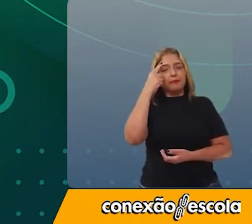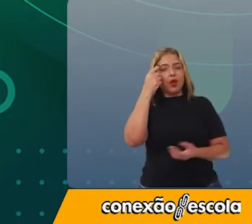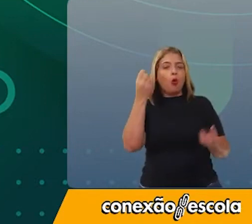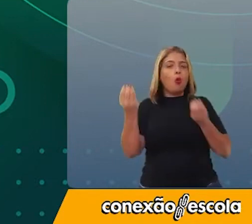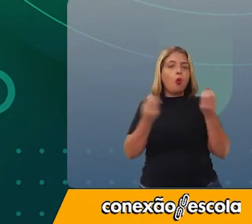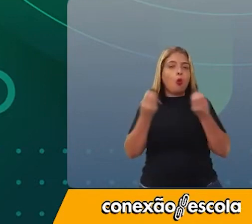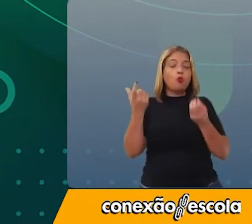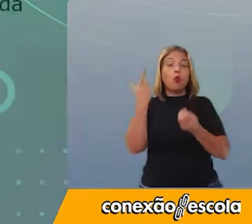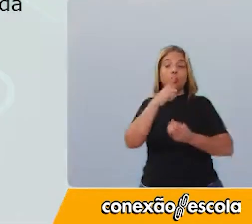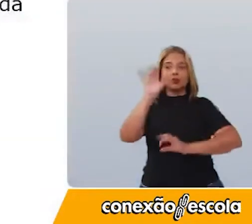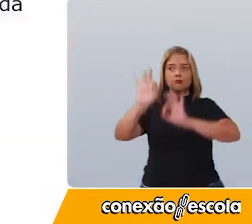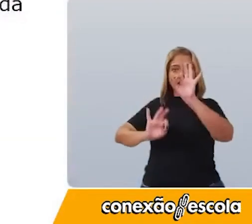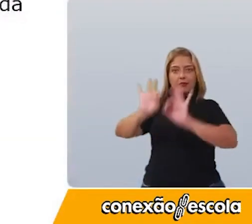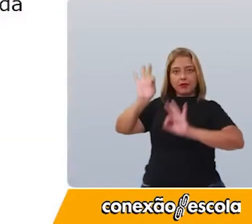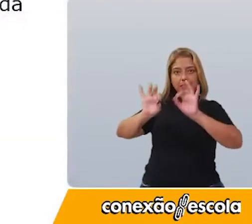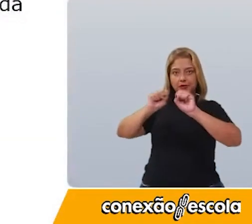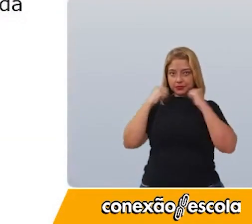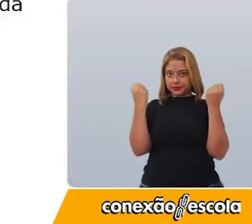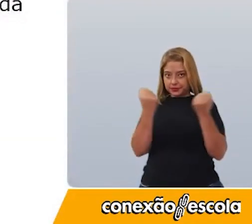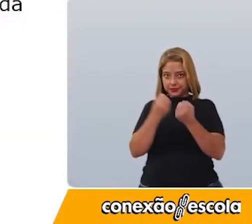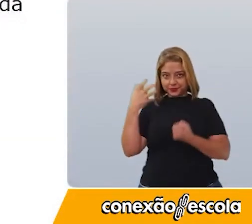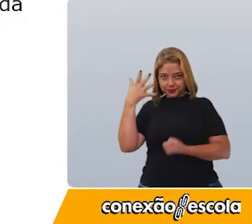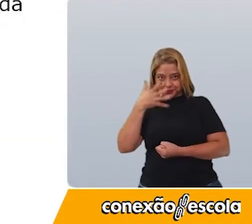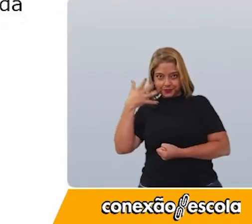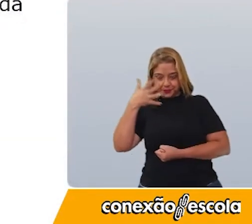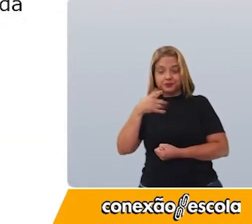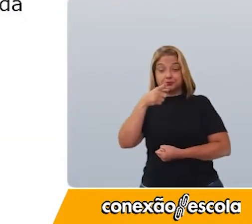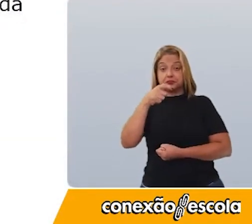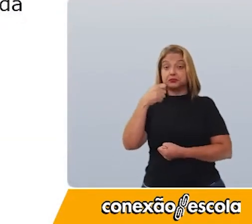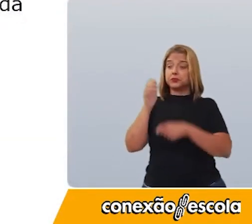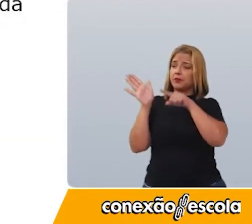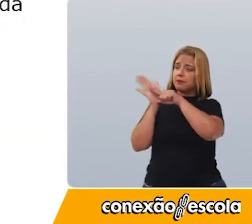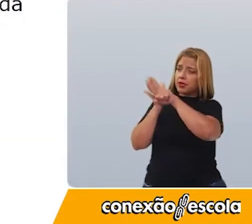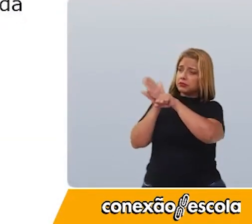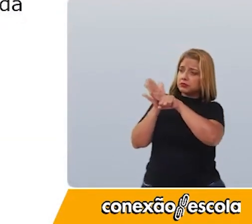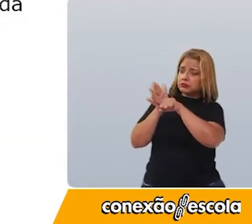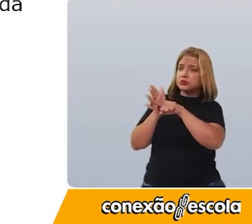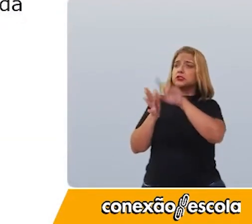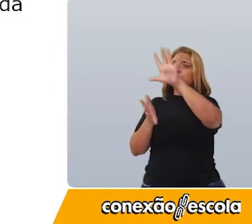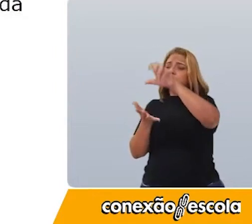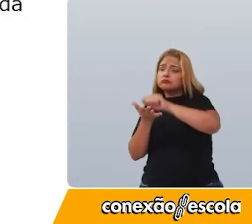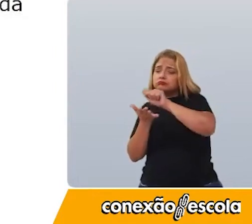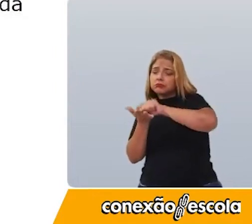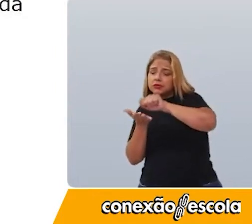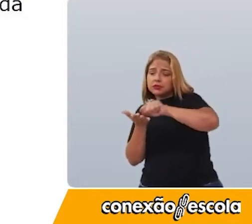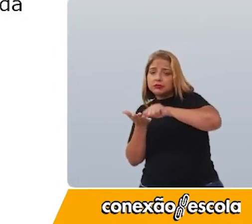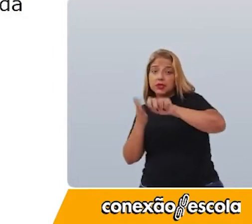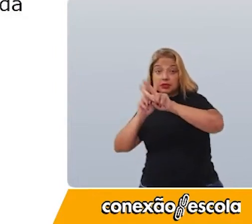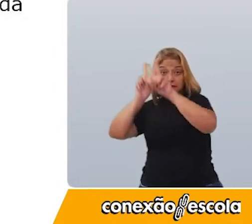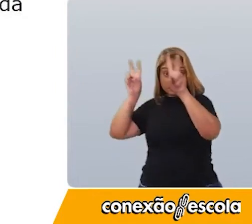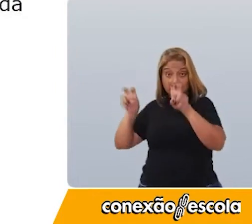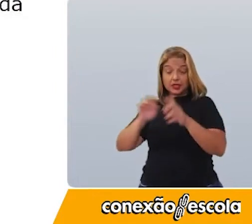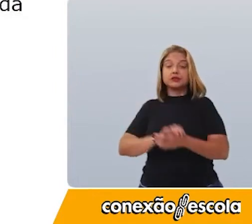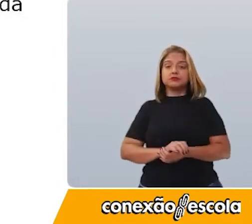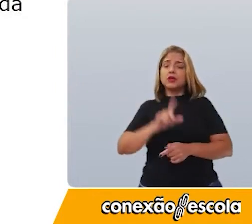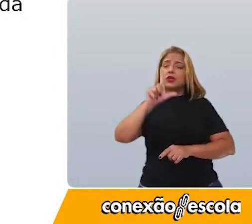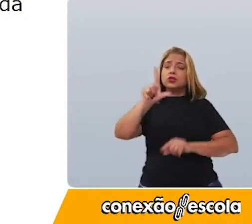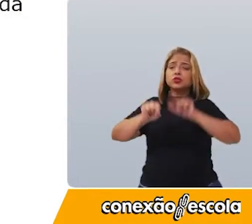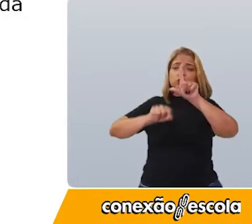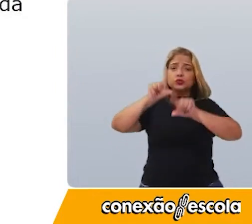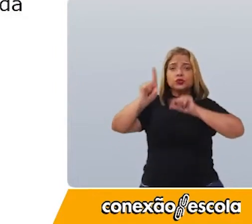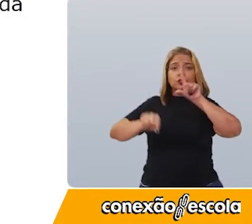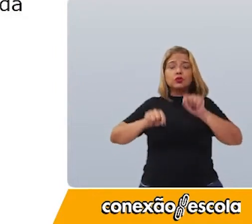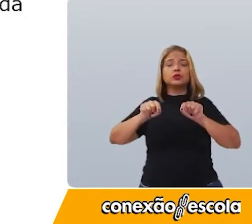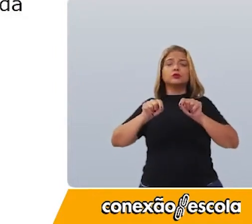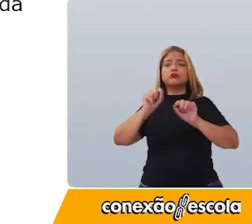produção de um seminário. Faça pesquisas e anotações sobre o tema do seminário, selecionando e organizando